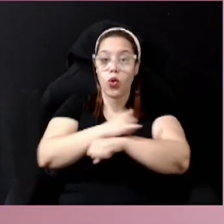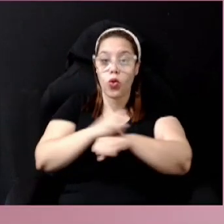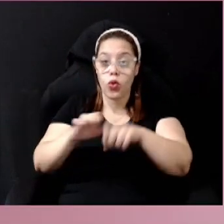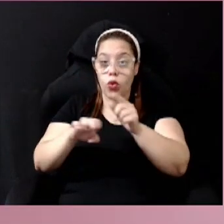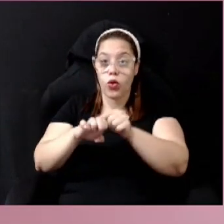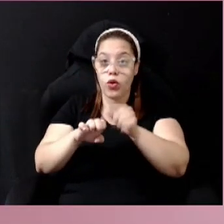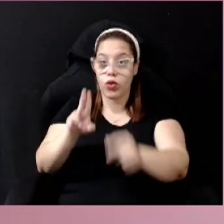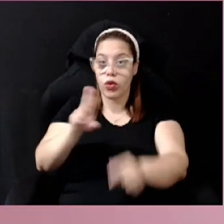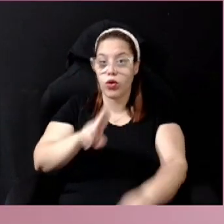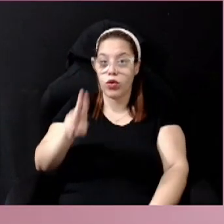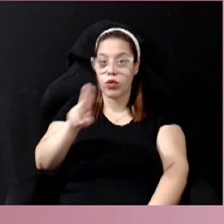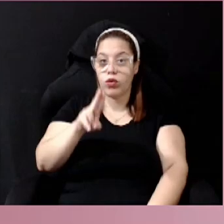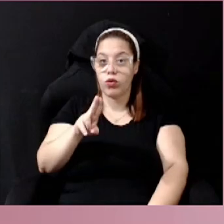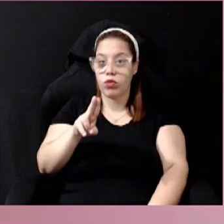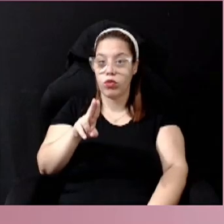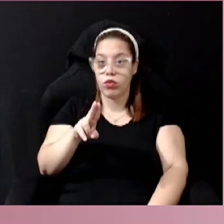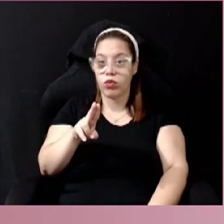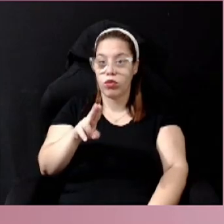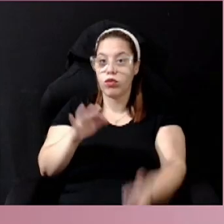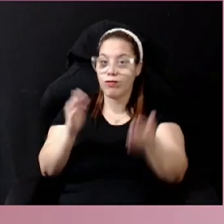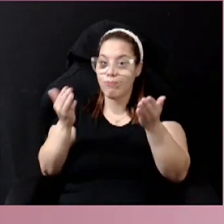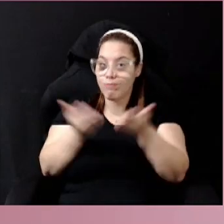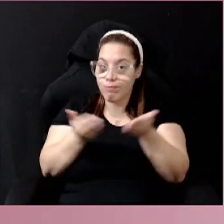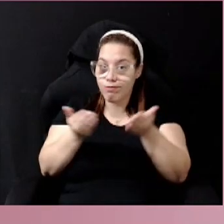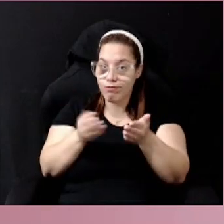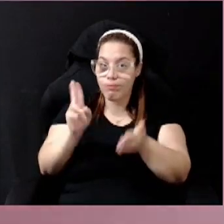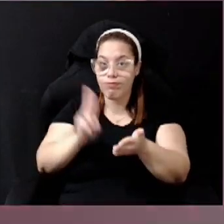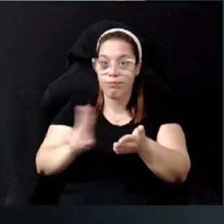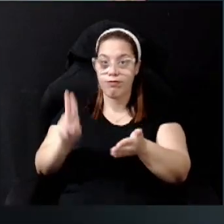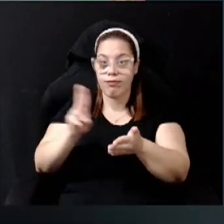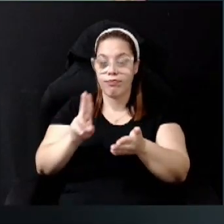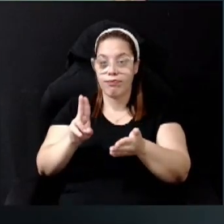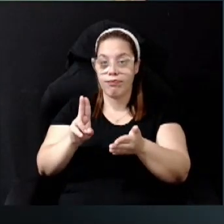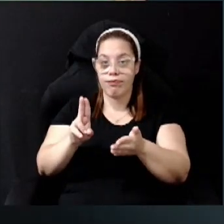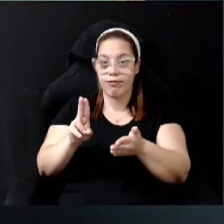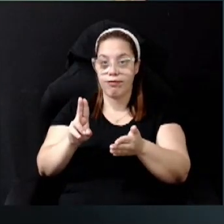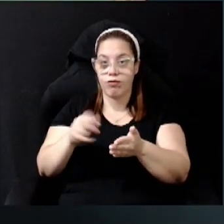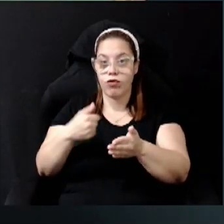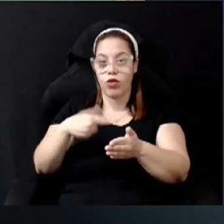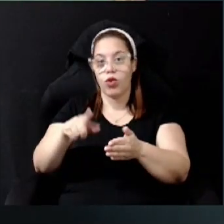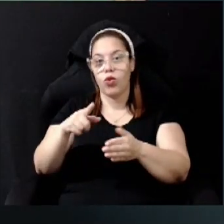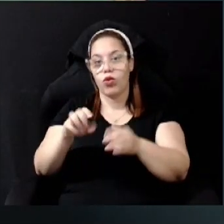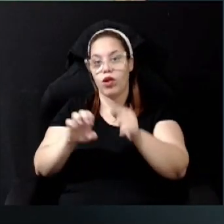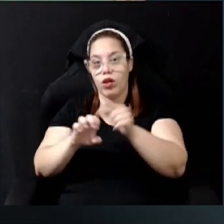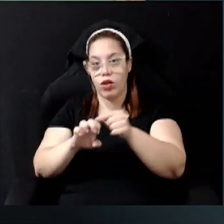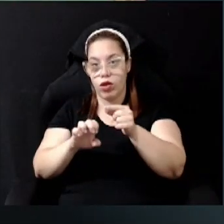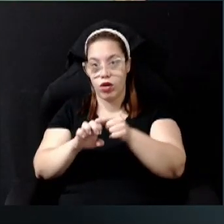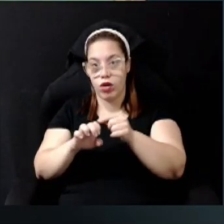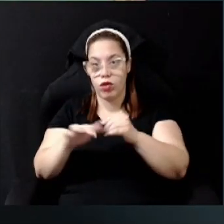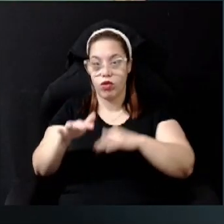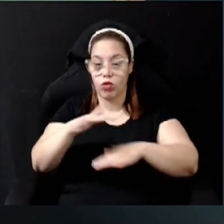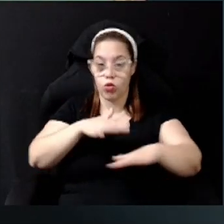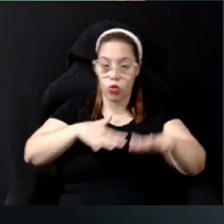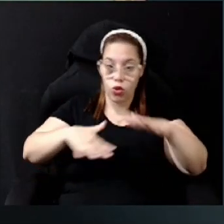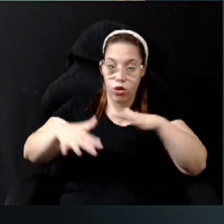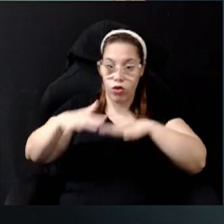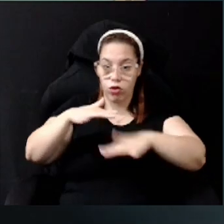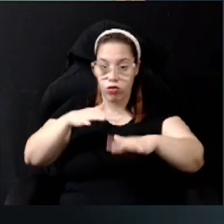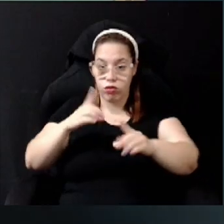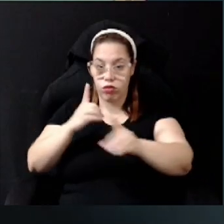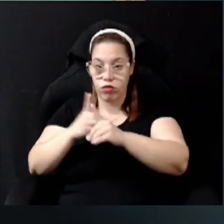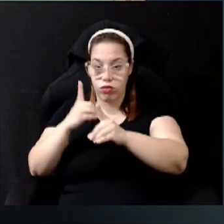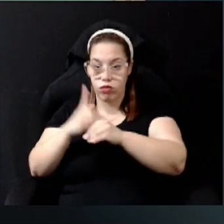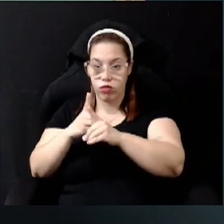seu negócio? Hoje eu uso muito alcançar outras empresárias, né, do ramo, de ramos